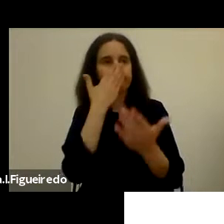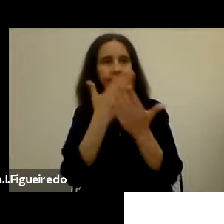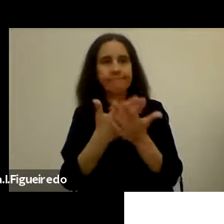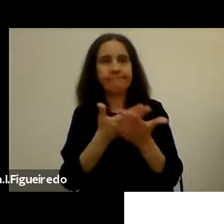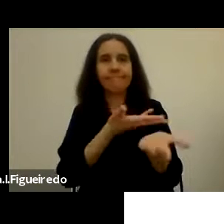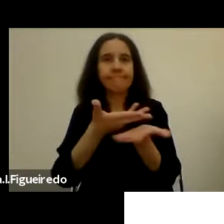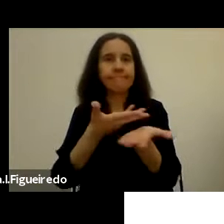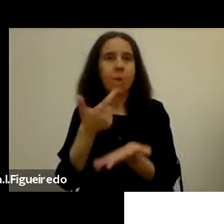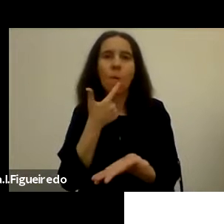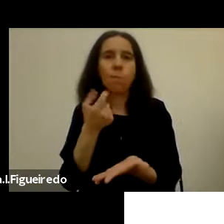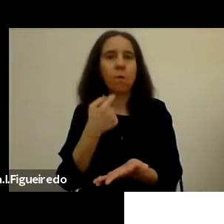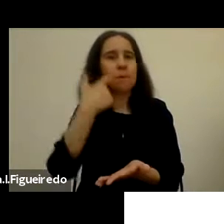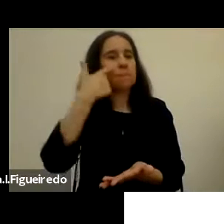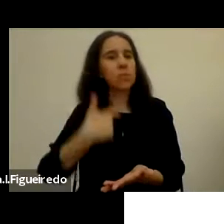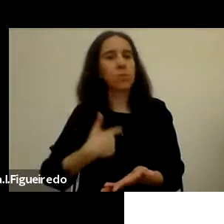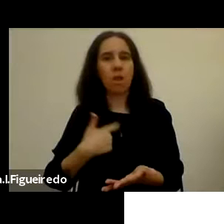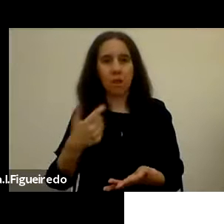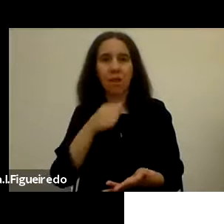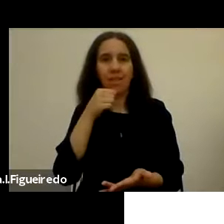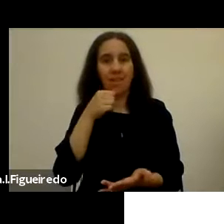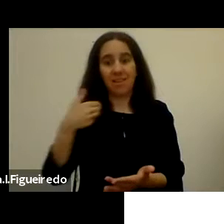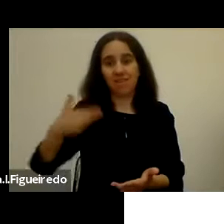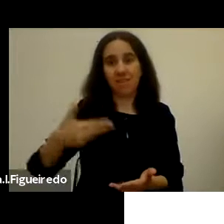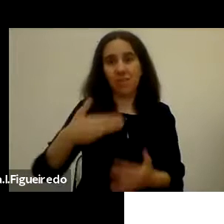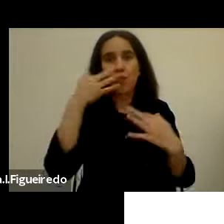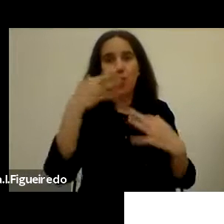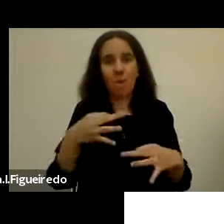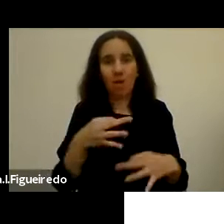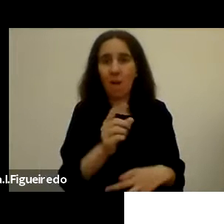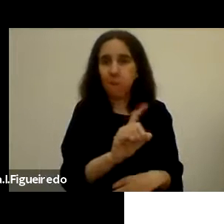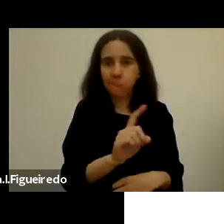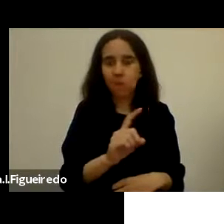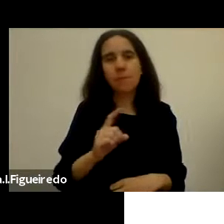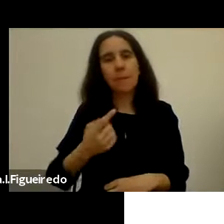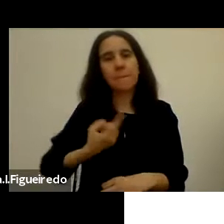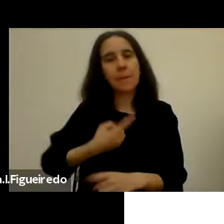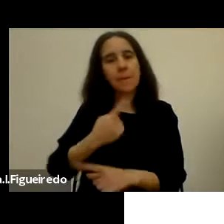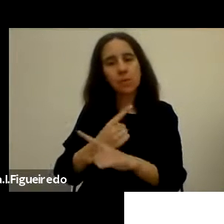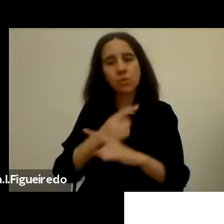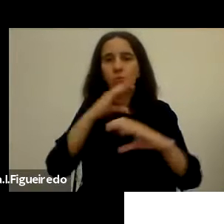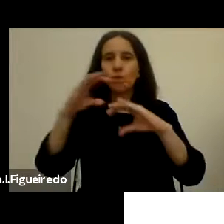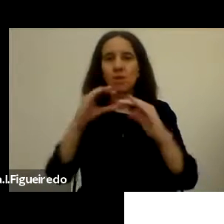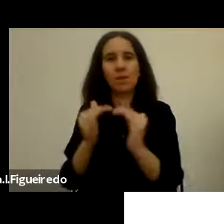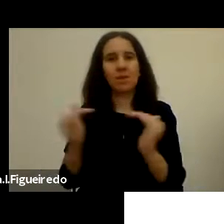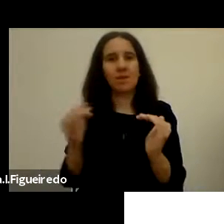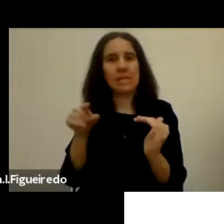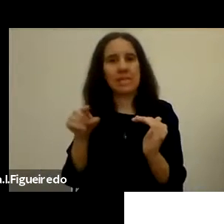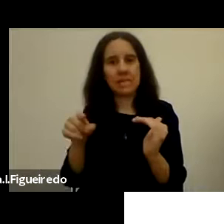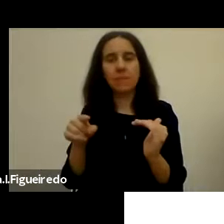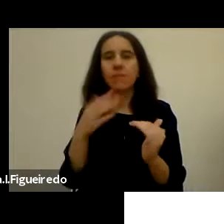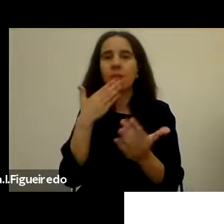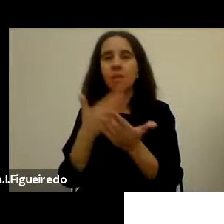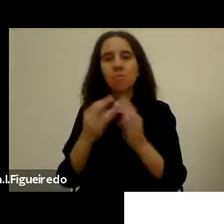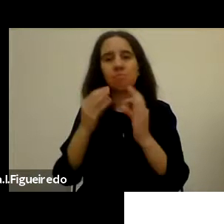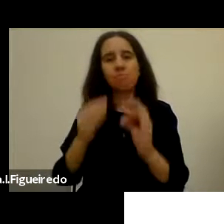cara, pessoais, como estamos habituados em situação normal, continuar a ter o mesmo nível de comunicação, o mesmo nível de efetividade